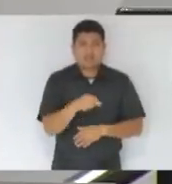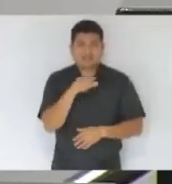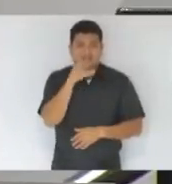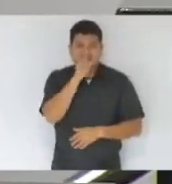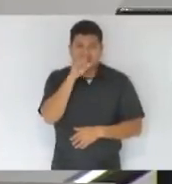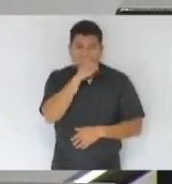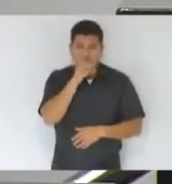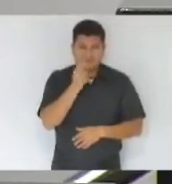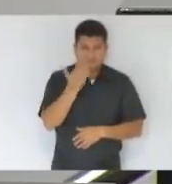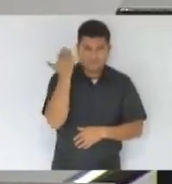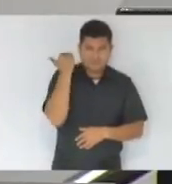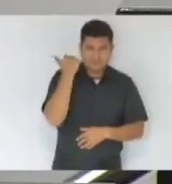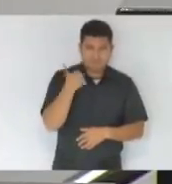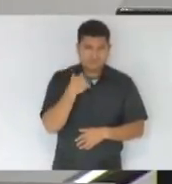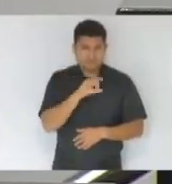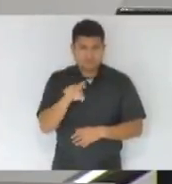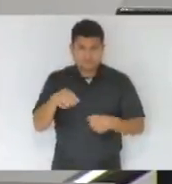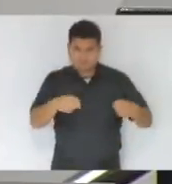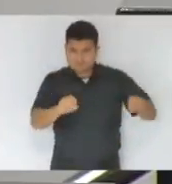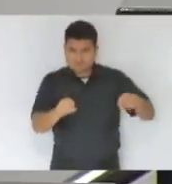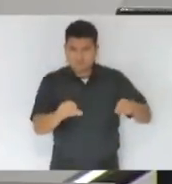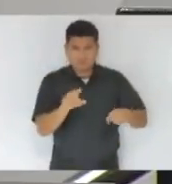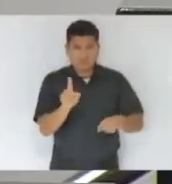só motociclistas, mas amantes